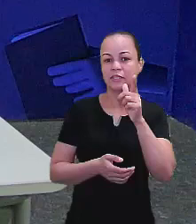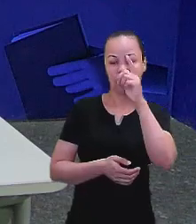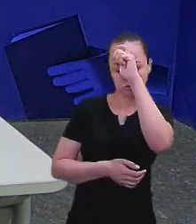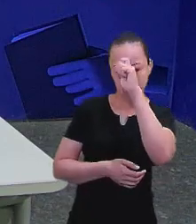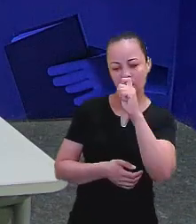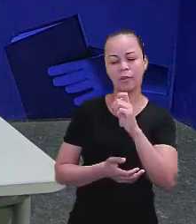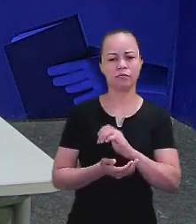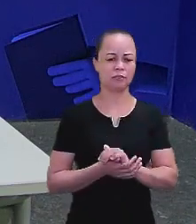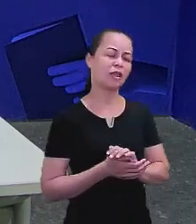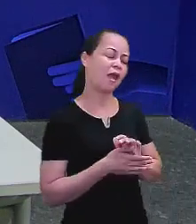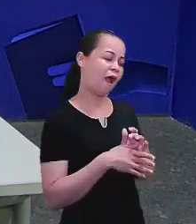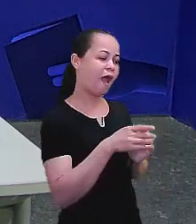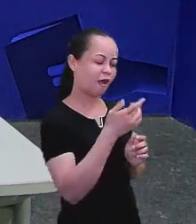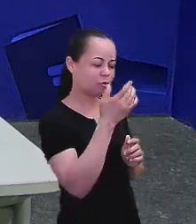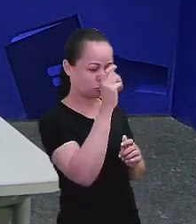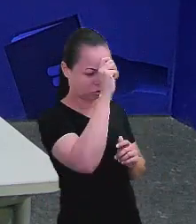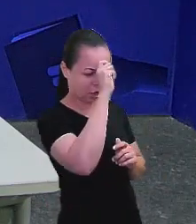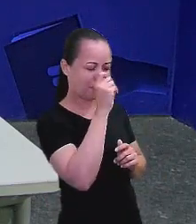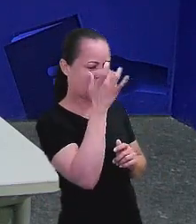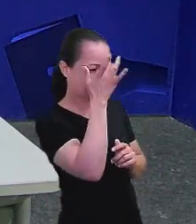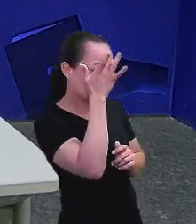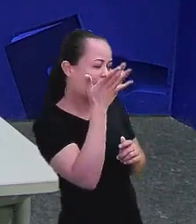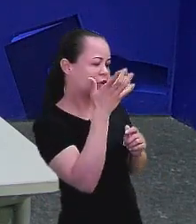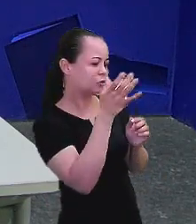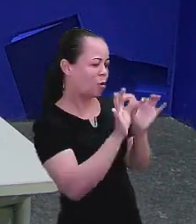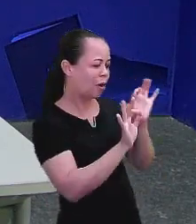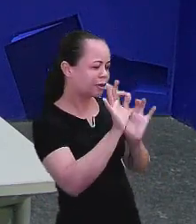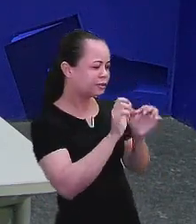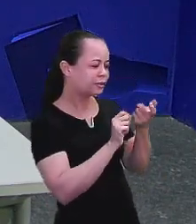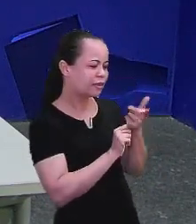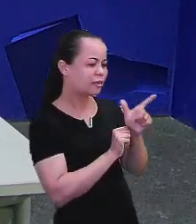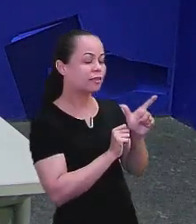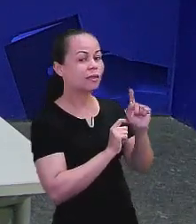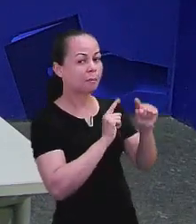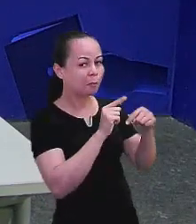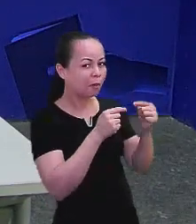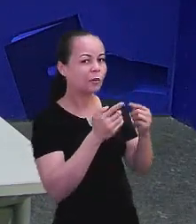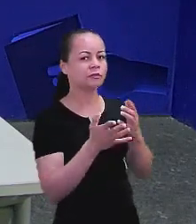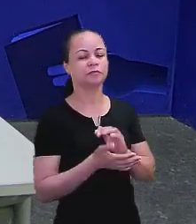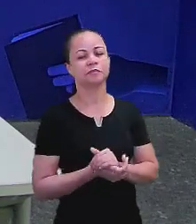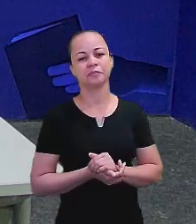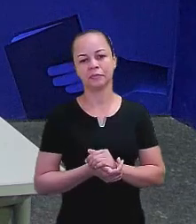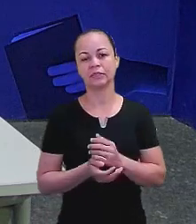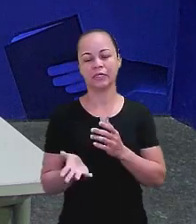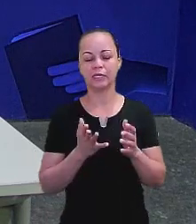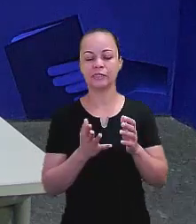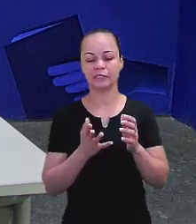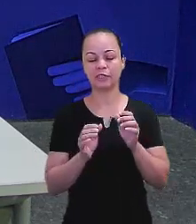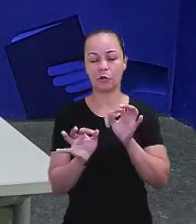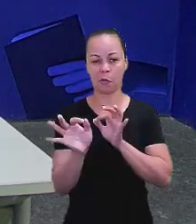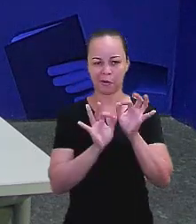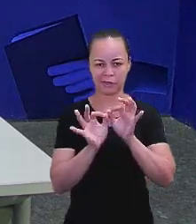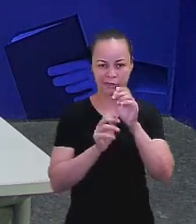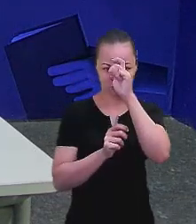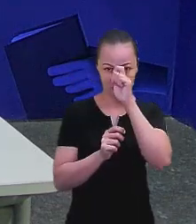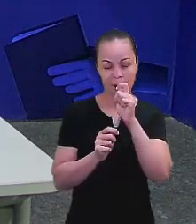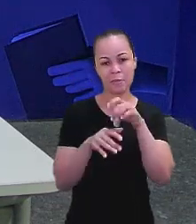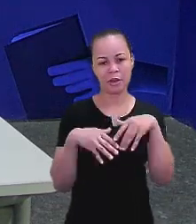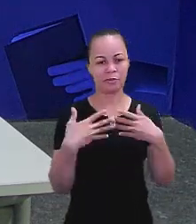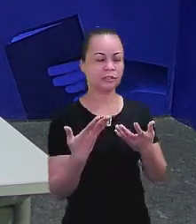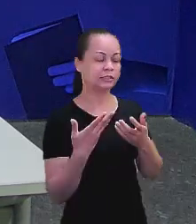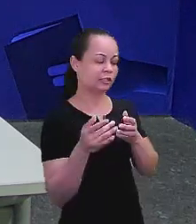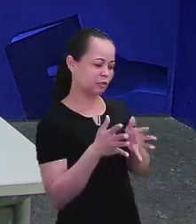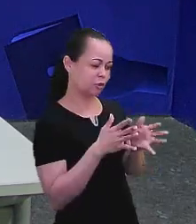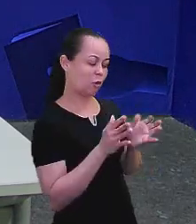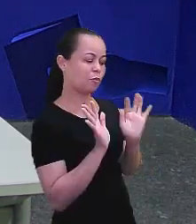arruma depois, né? É, a gente vai ver se com outra bexiga dá pra fazer o chapéu, né? Isso mesmo, vamos lá então. Tchau, pessoal,